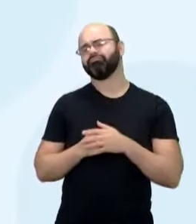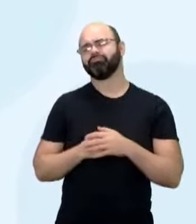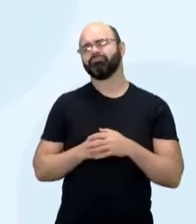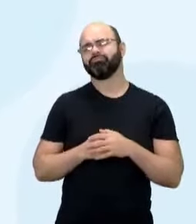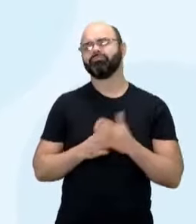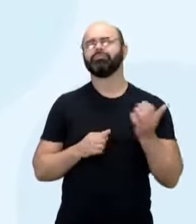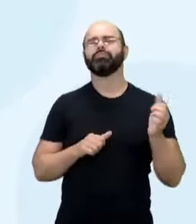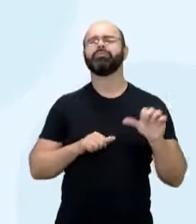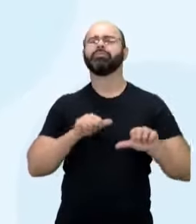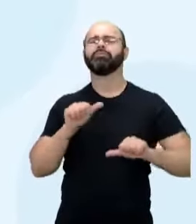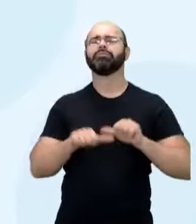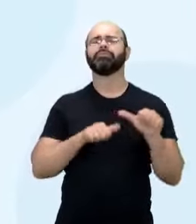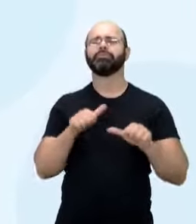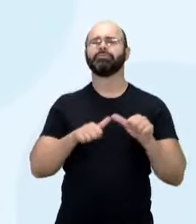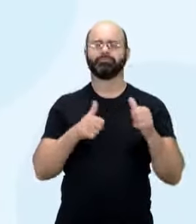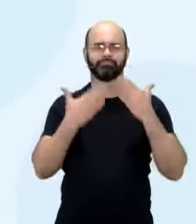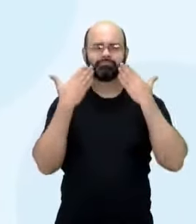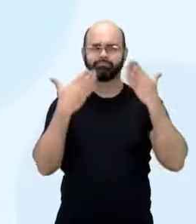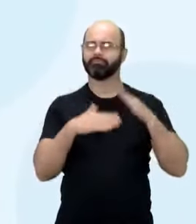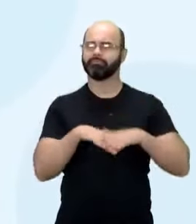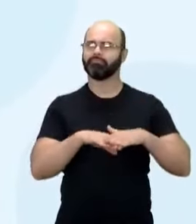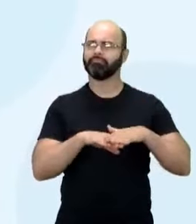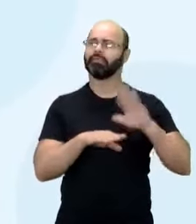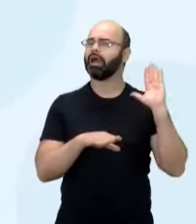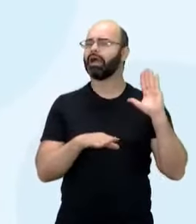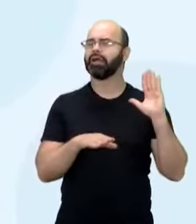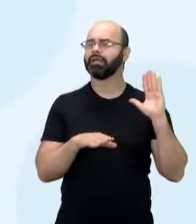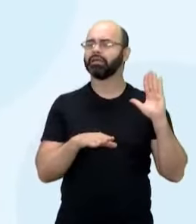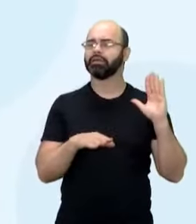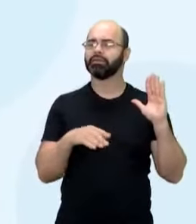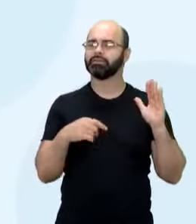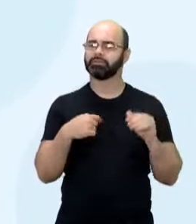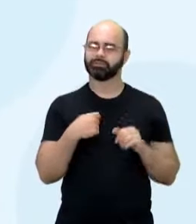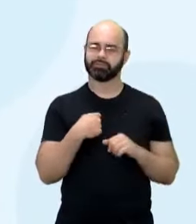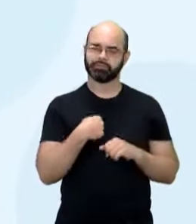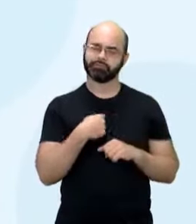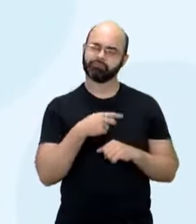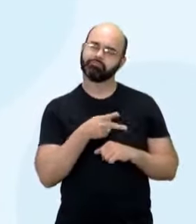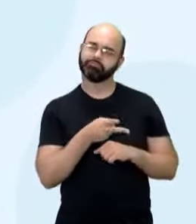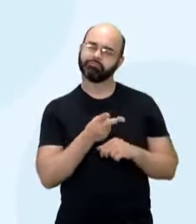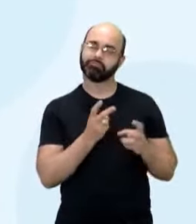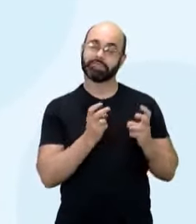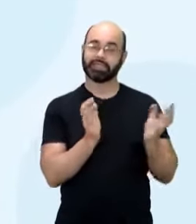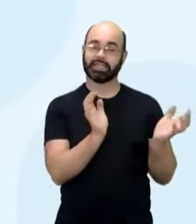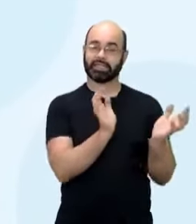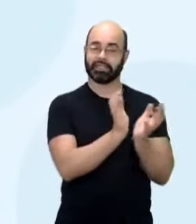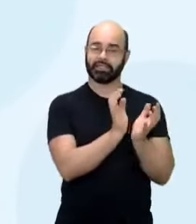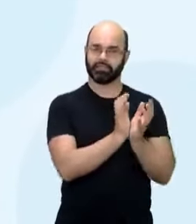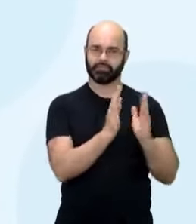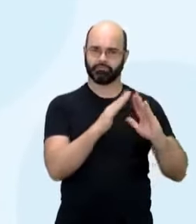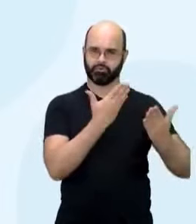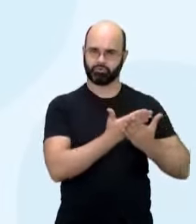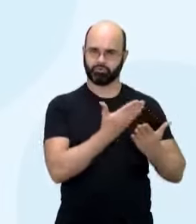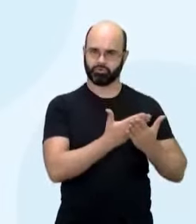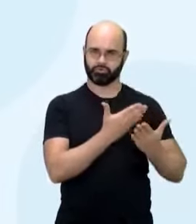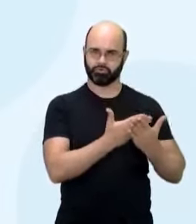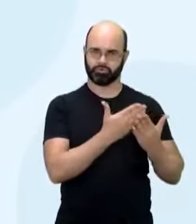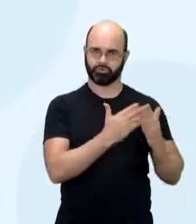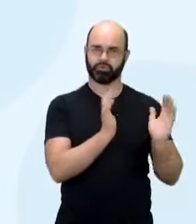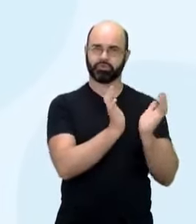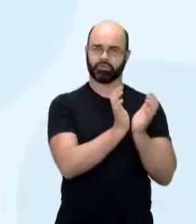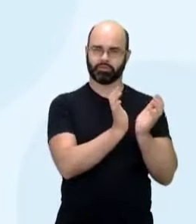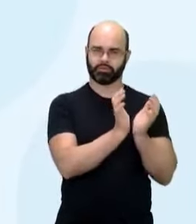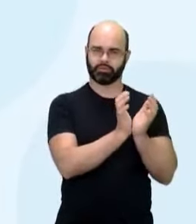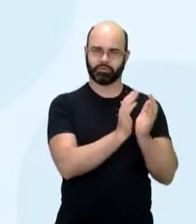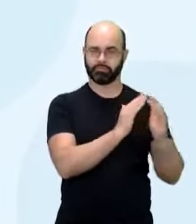as transformações mais evidentes que eu tenho conseguido perceber nas equipes escolares que eu